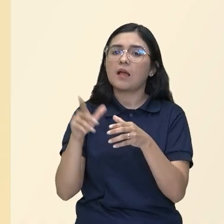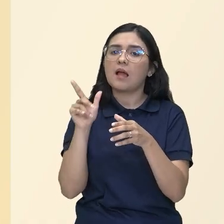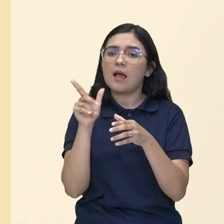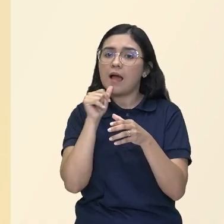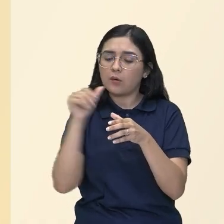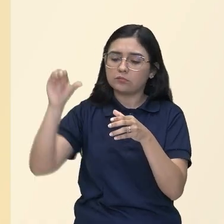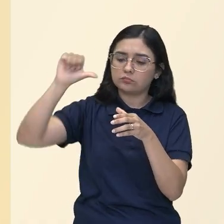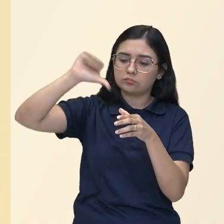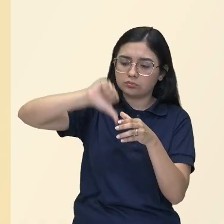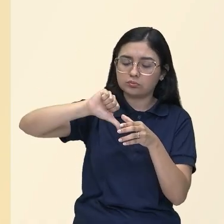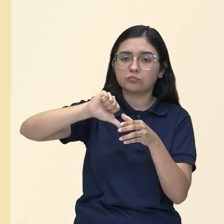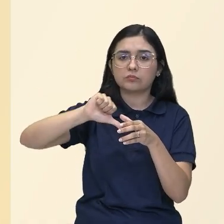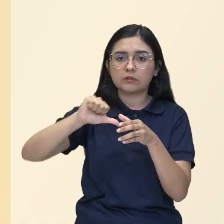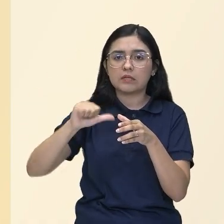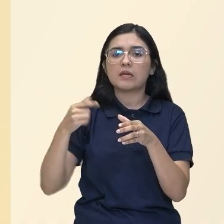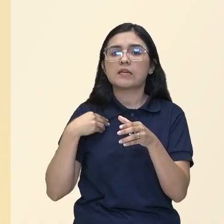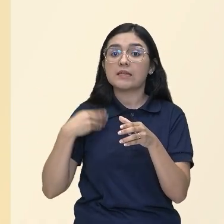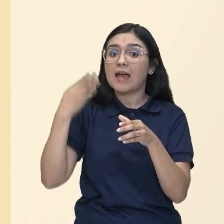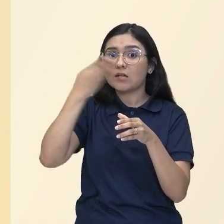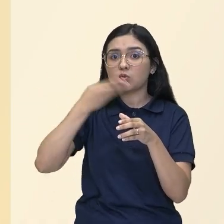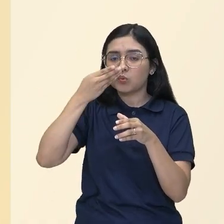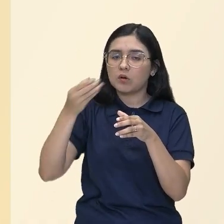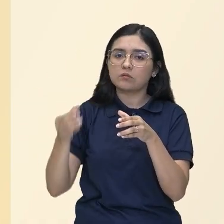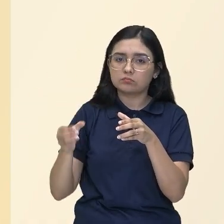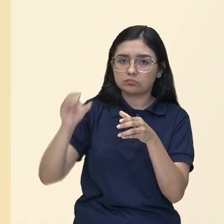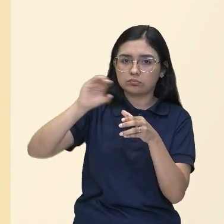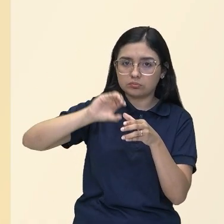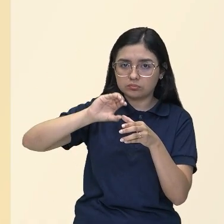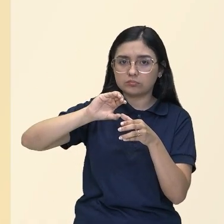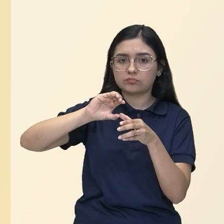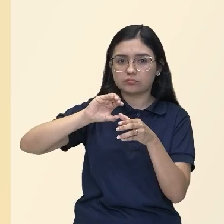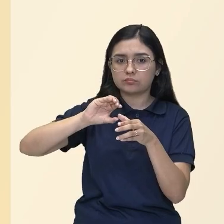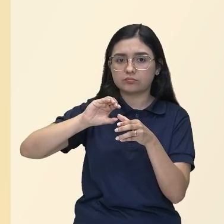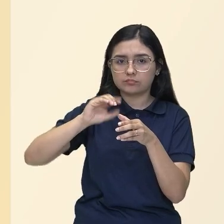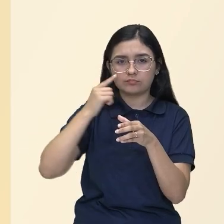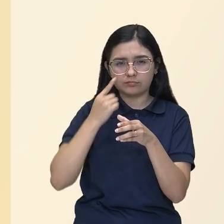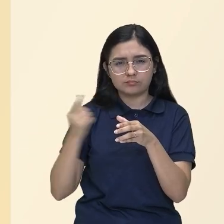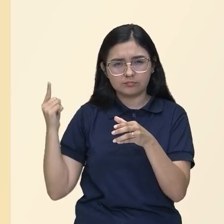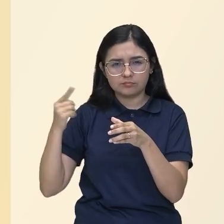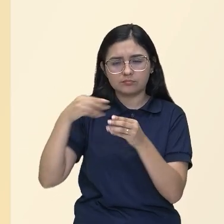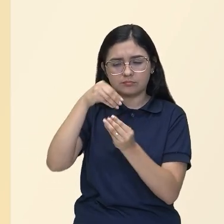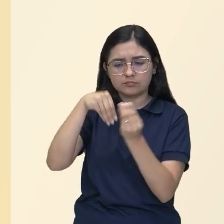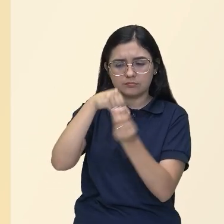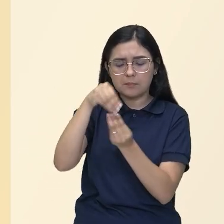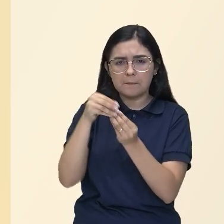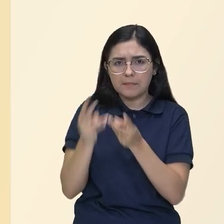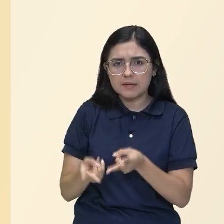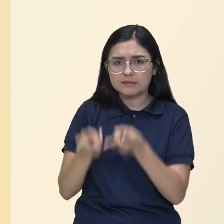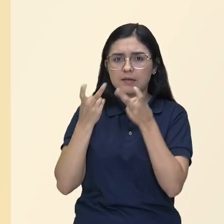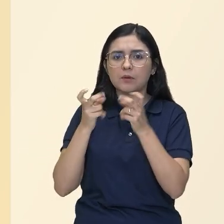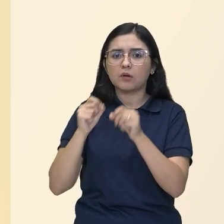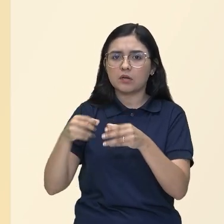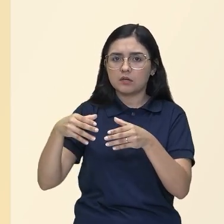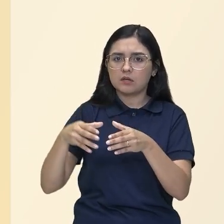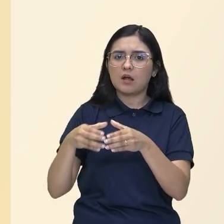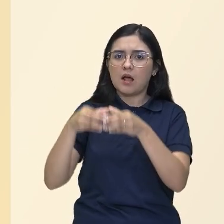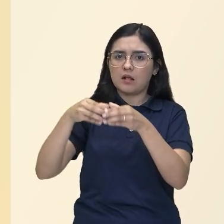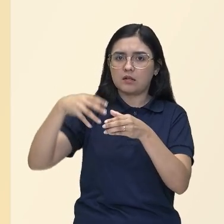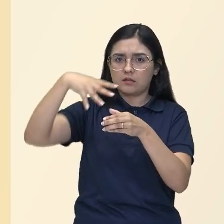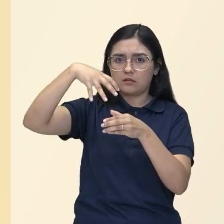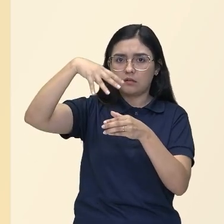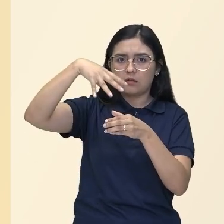água, colocou açúcar e aí ele percebeu que a lâmpada